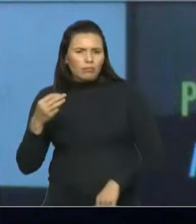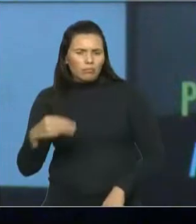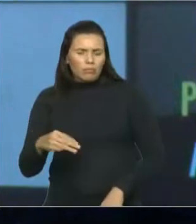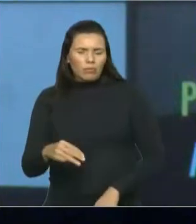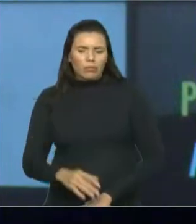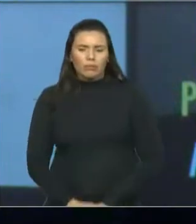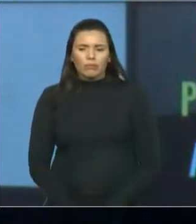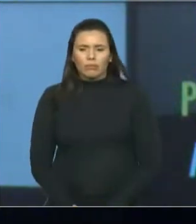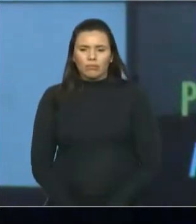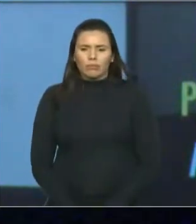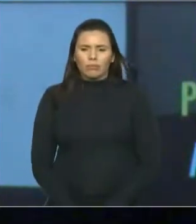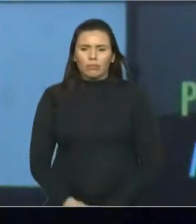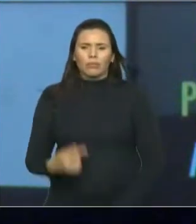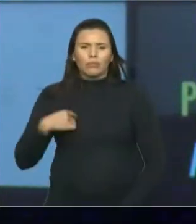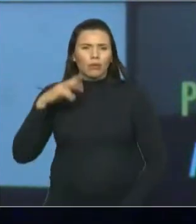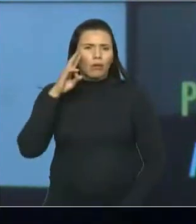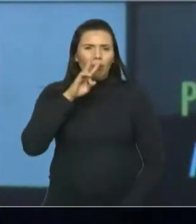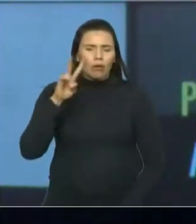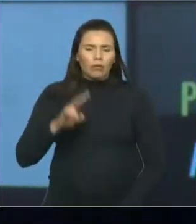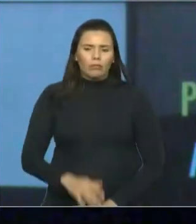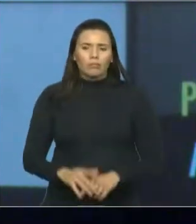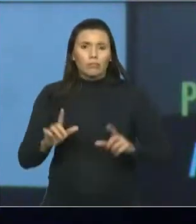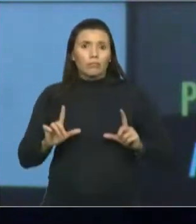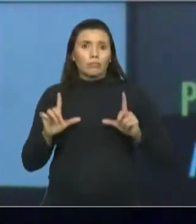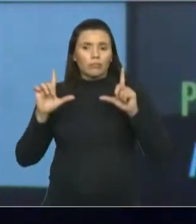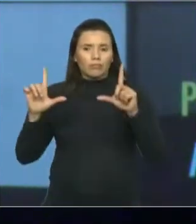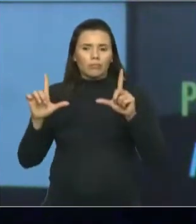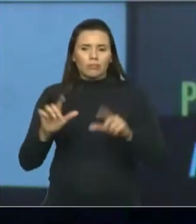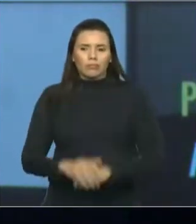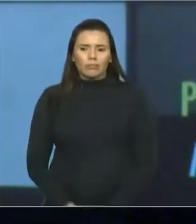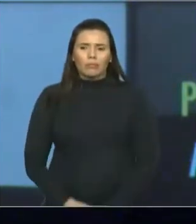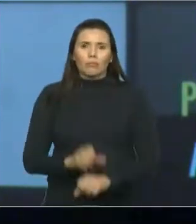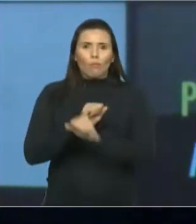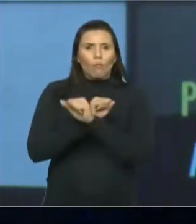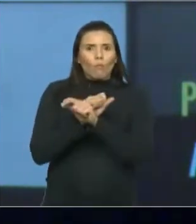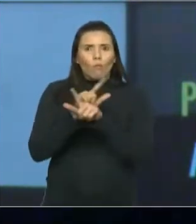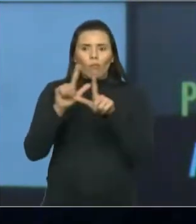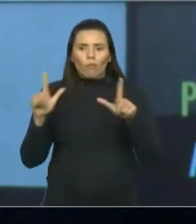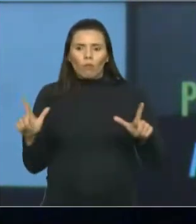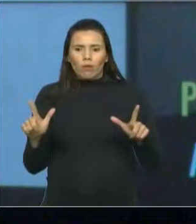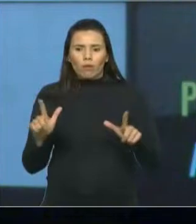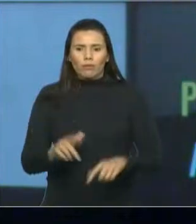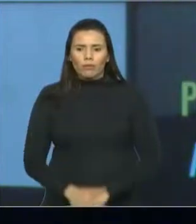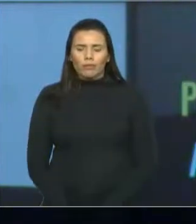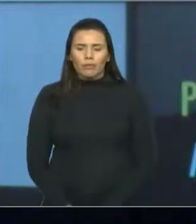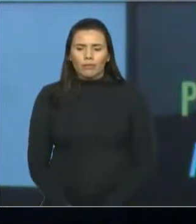veja só, o mapa do Ceará está em branco. Até 2007,